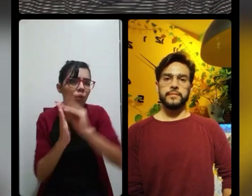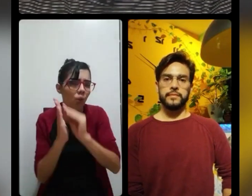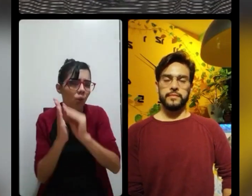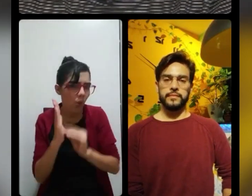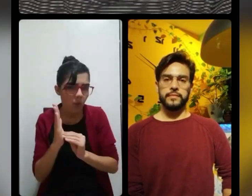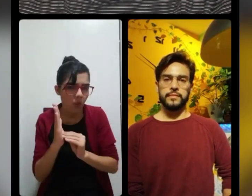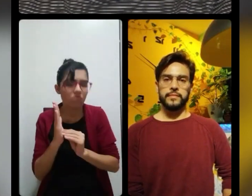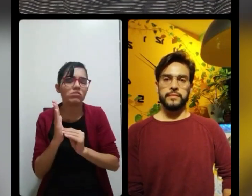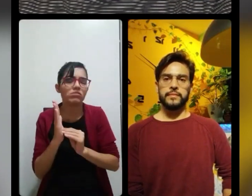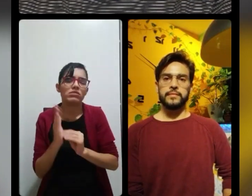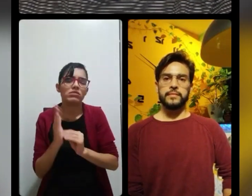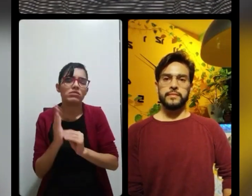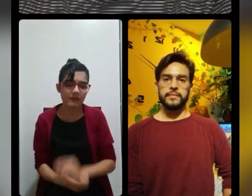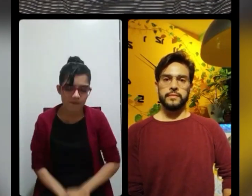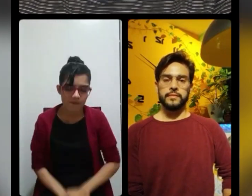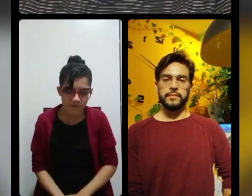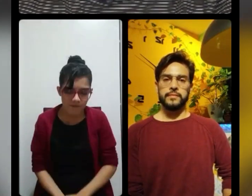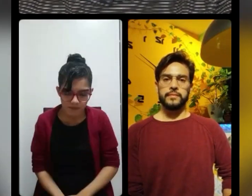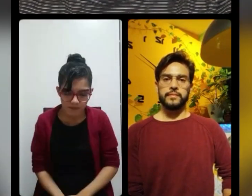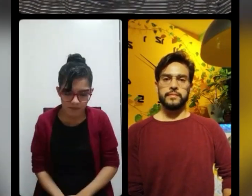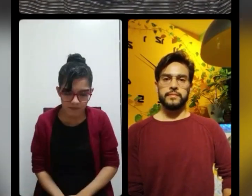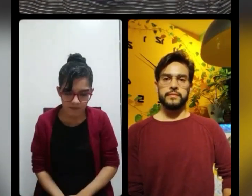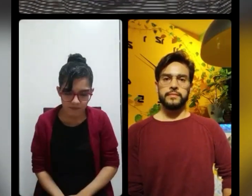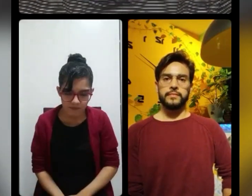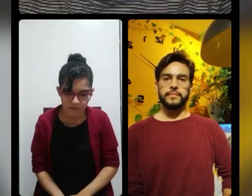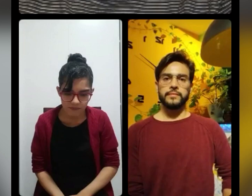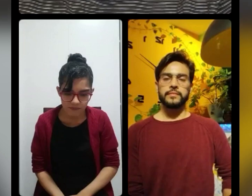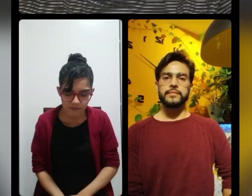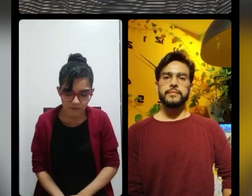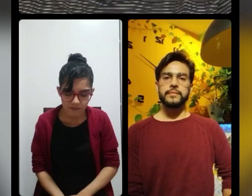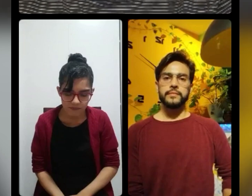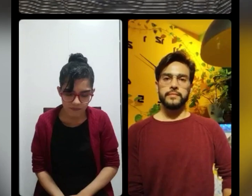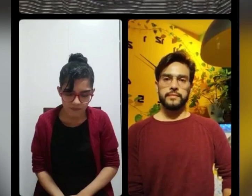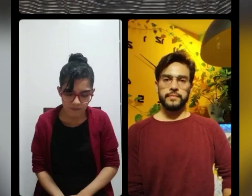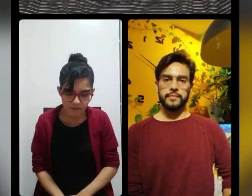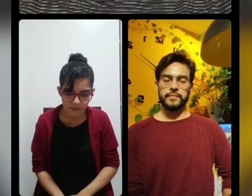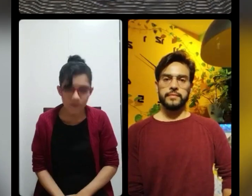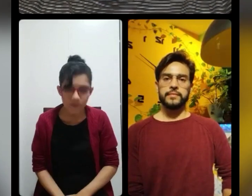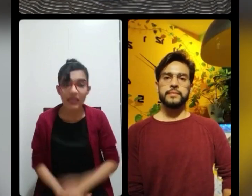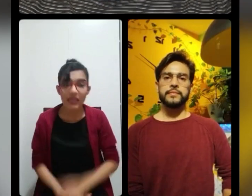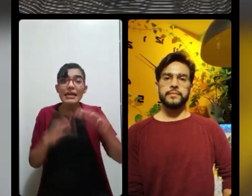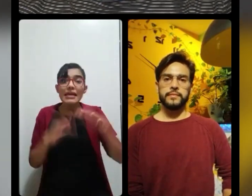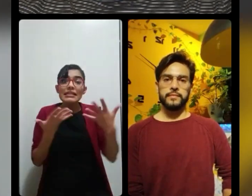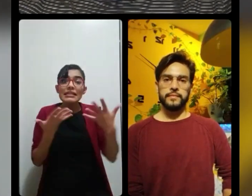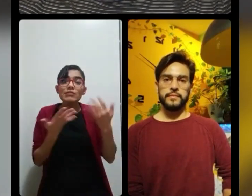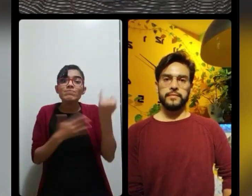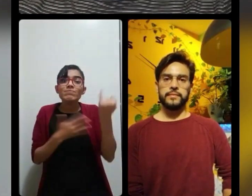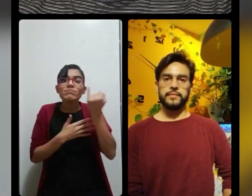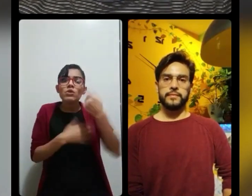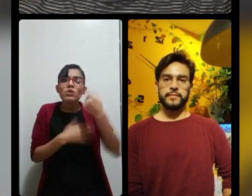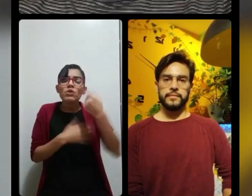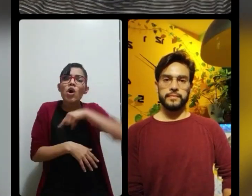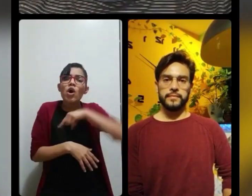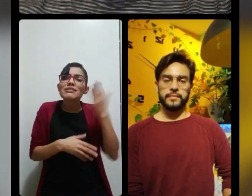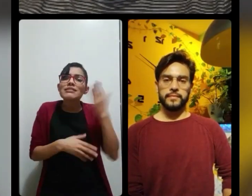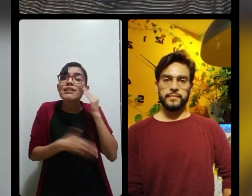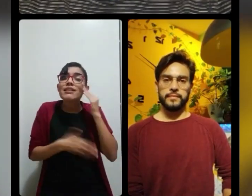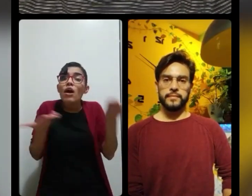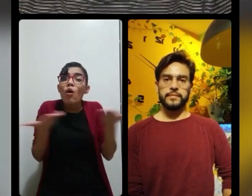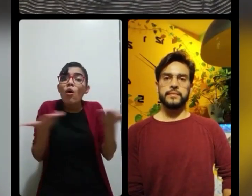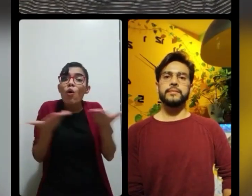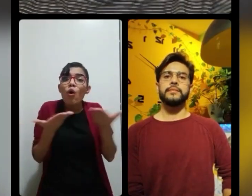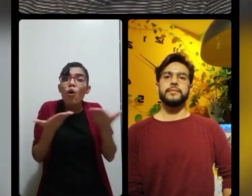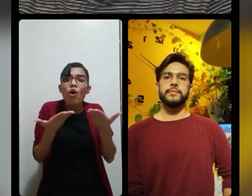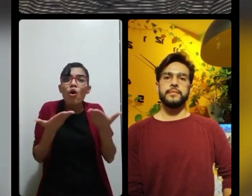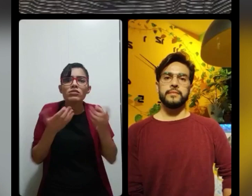muito melhor aparelhado do que eu, essa questão entre a mímica, na visão de Cascudo, e a comunicação gestual propriamente dita.